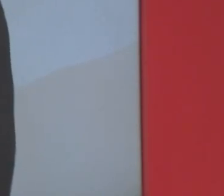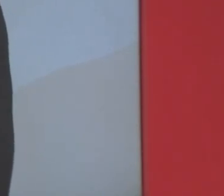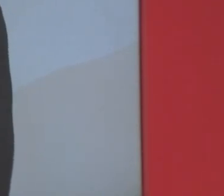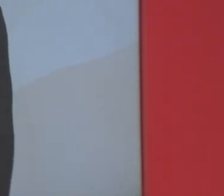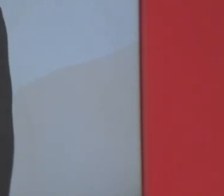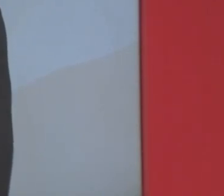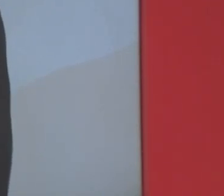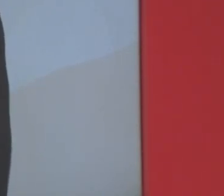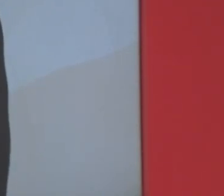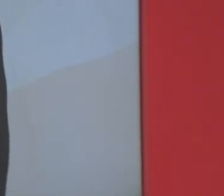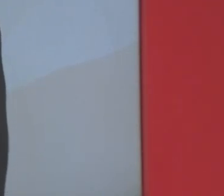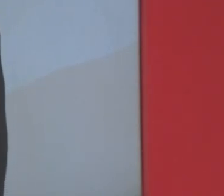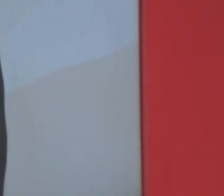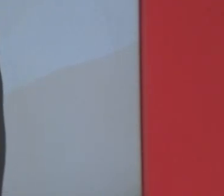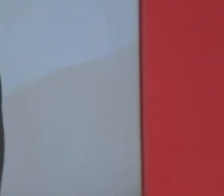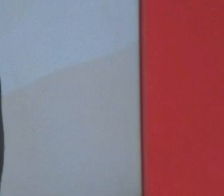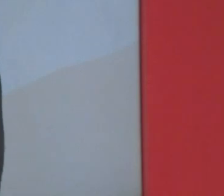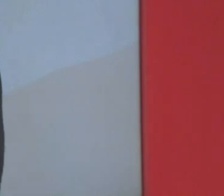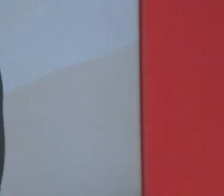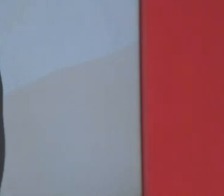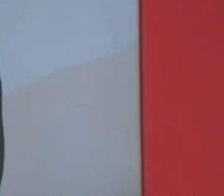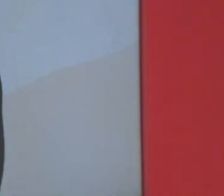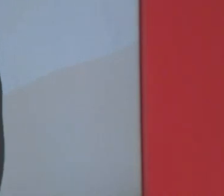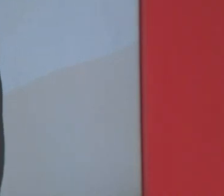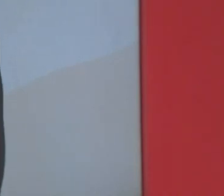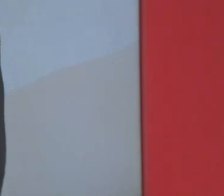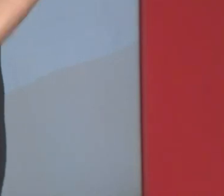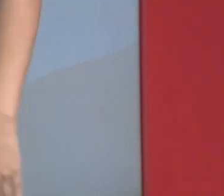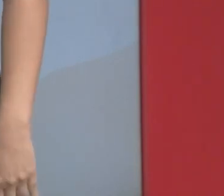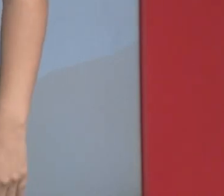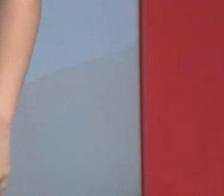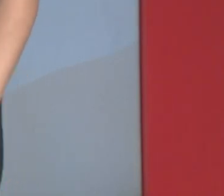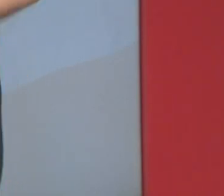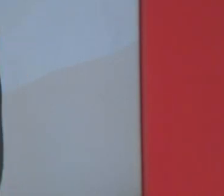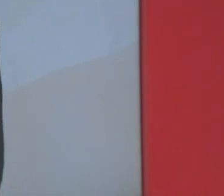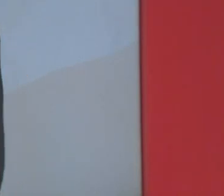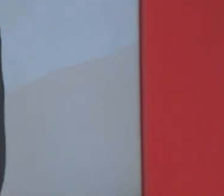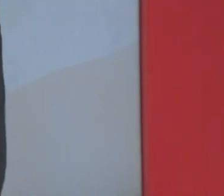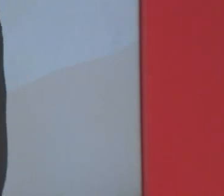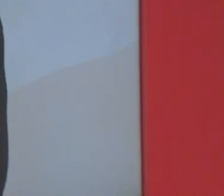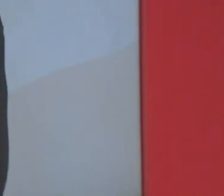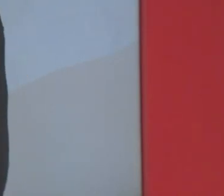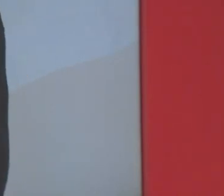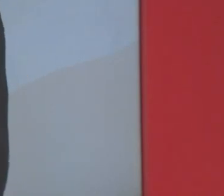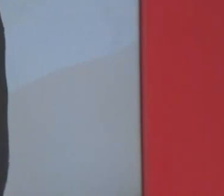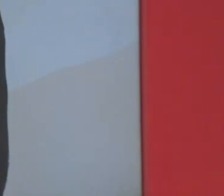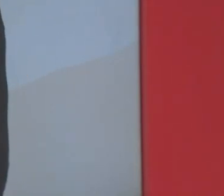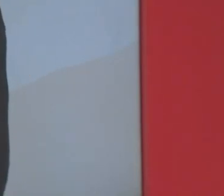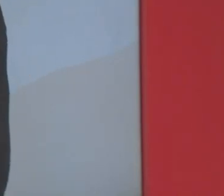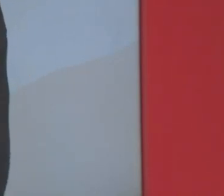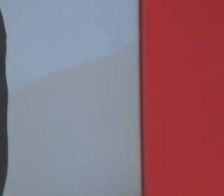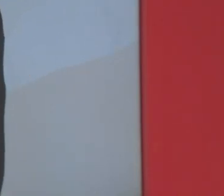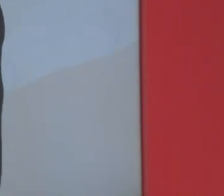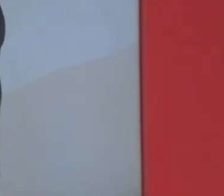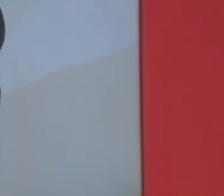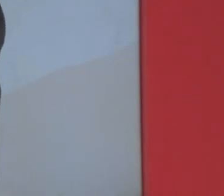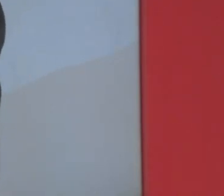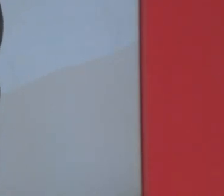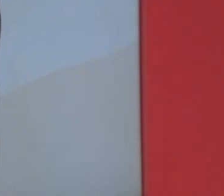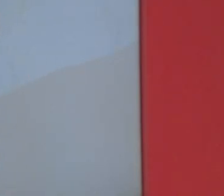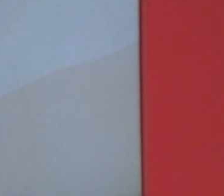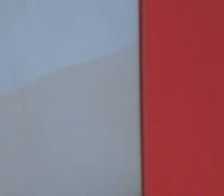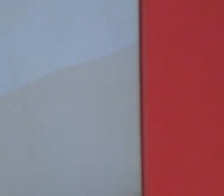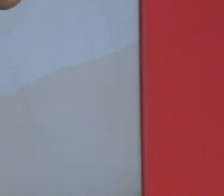E o eunuco, ao ler, não estava entendendo o que significava sobre essa